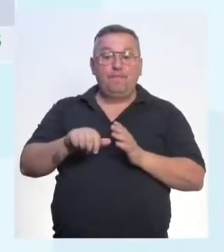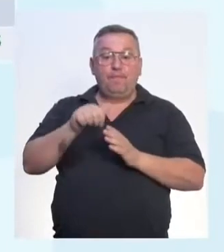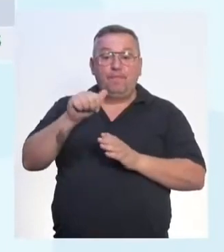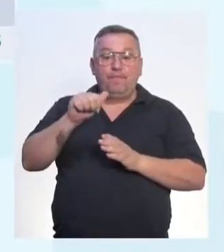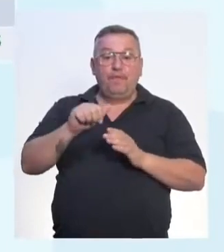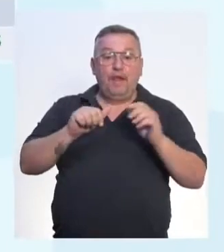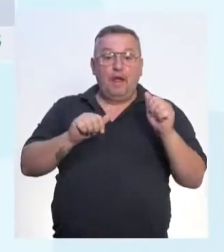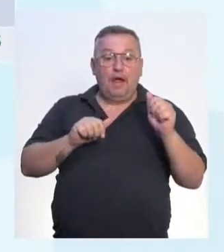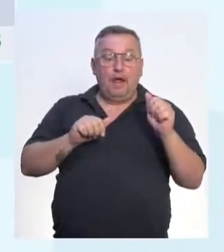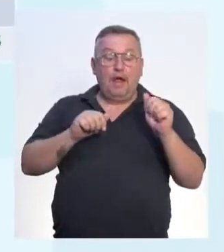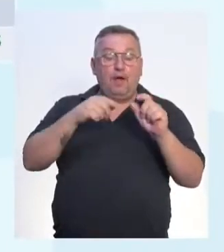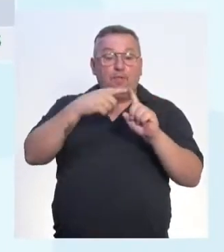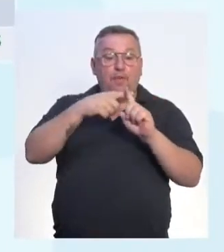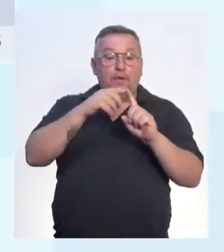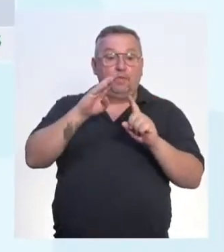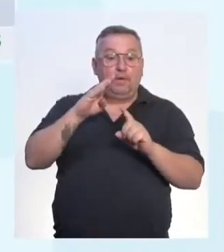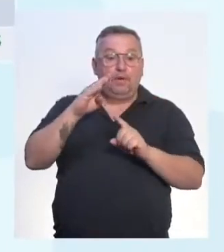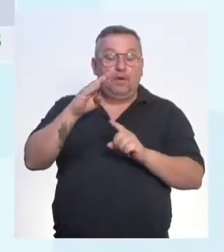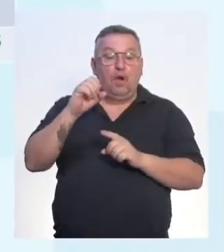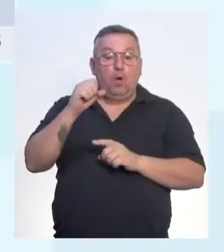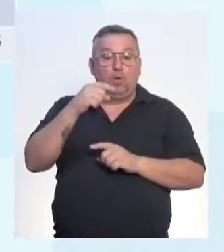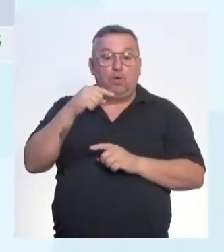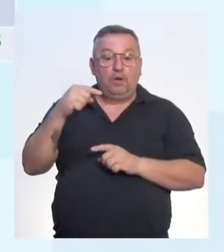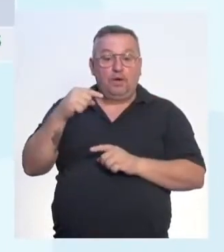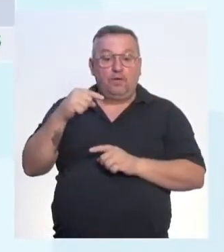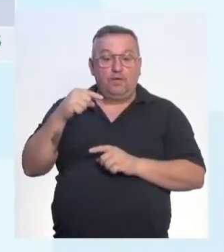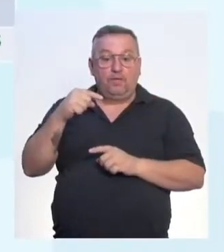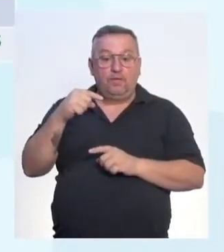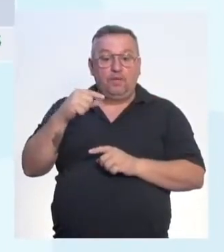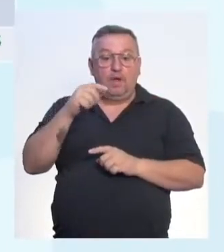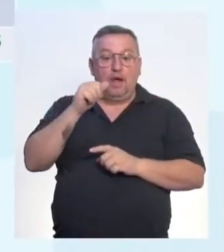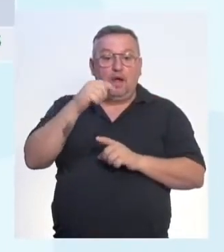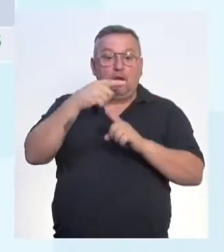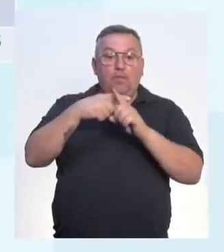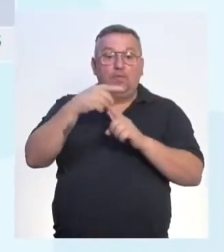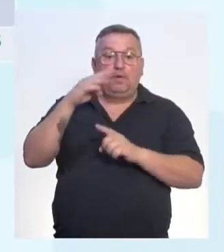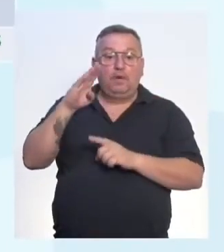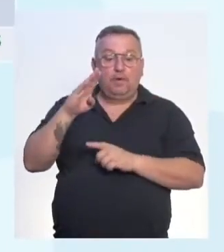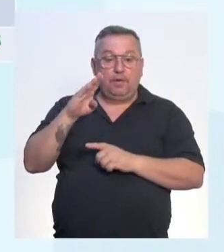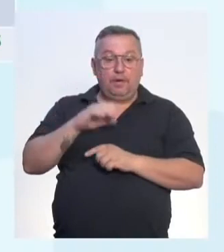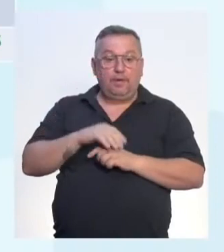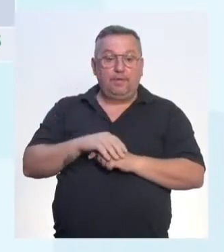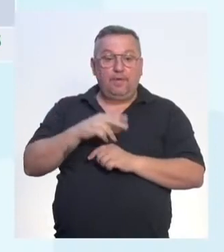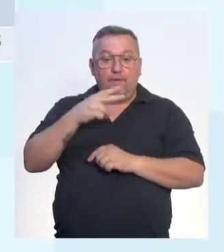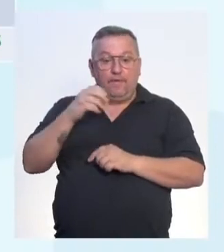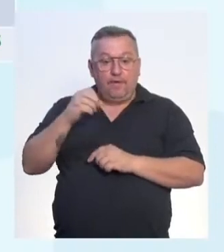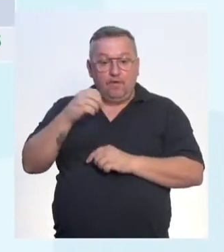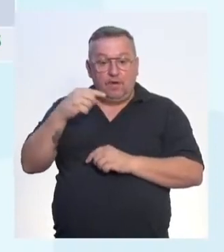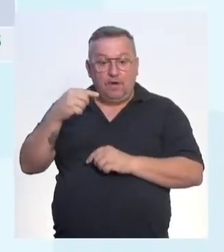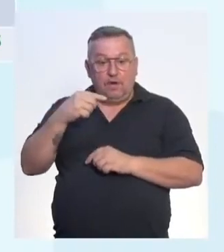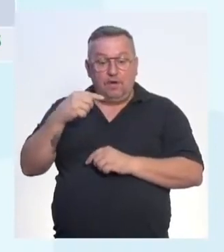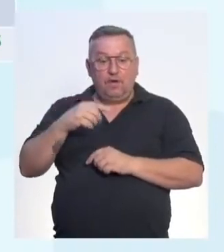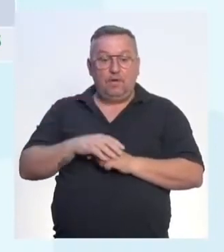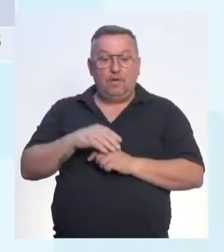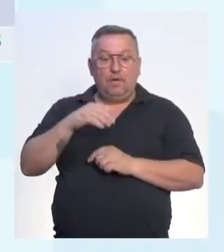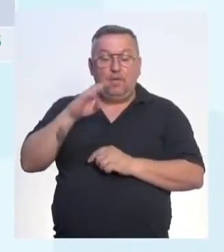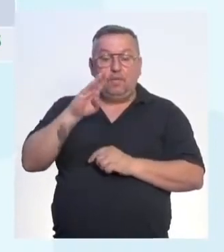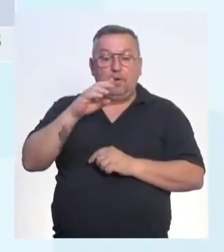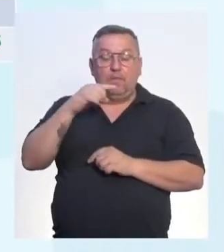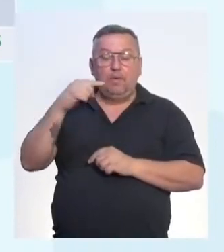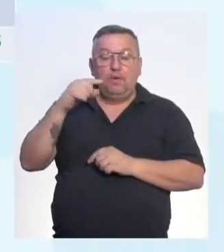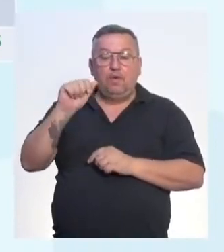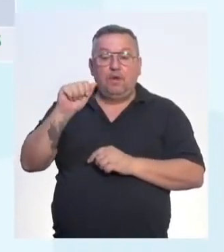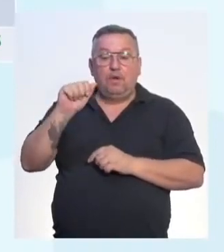A mais B, 8 negativo, A que multiplica B, 20 negativo, B menos A, né, ó,